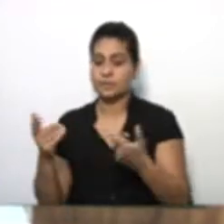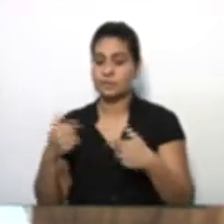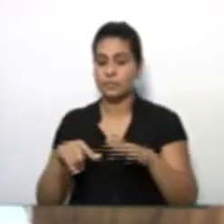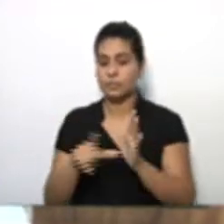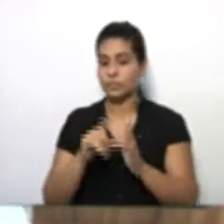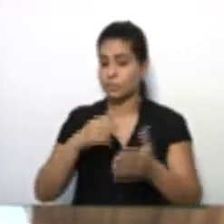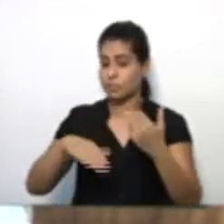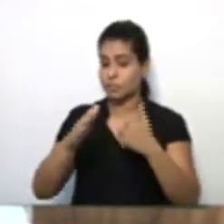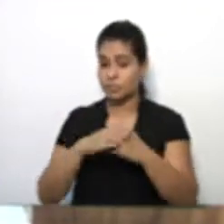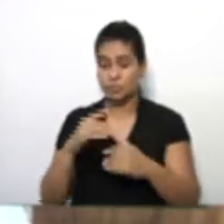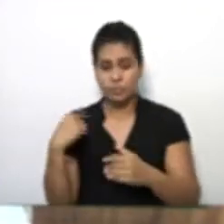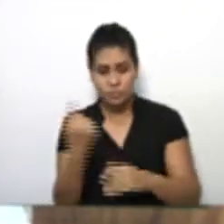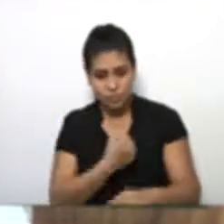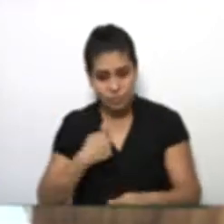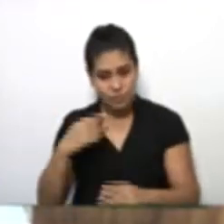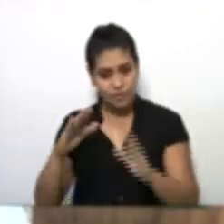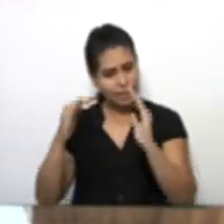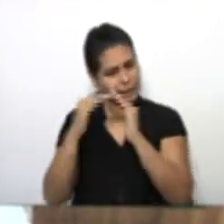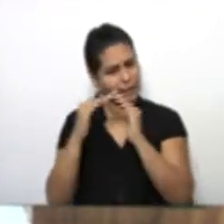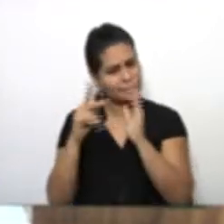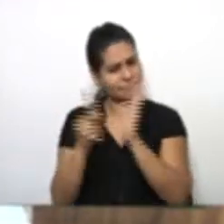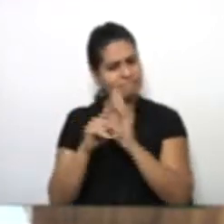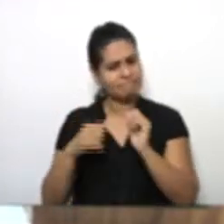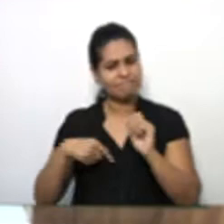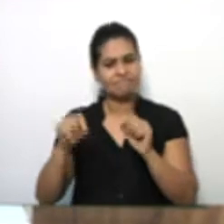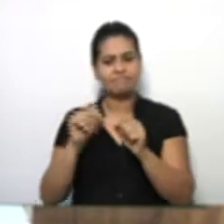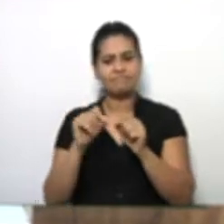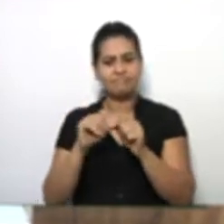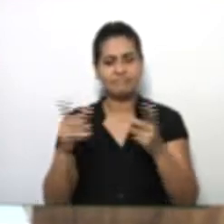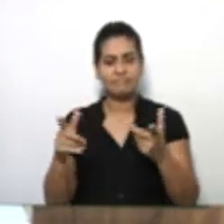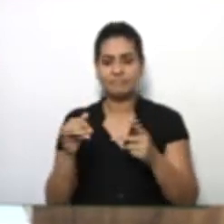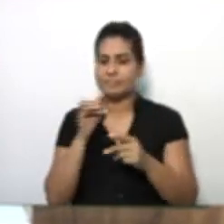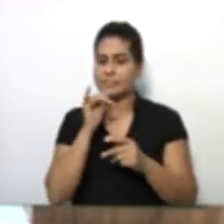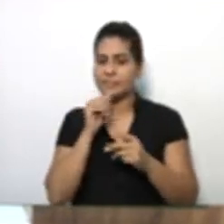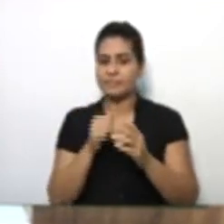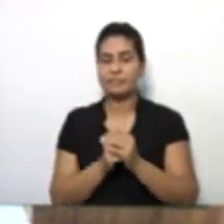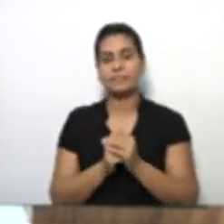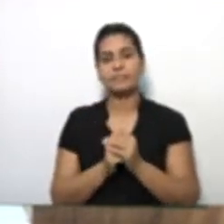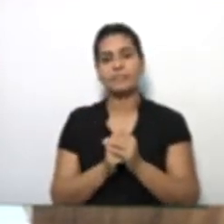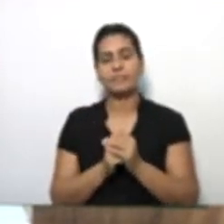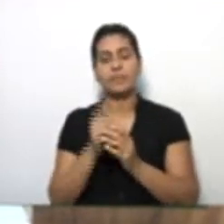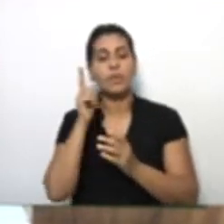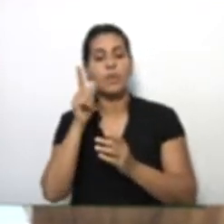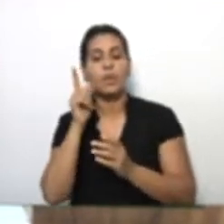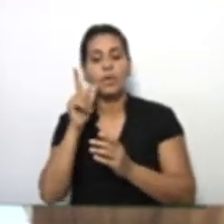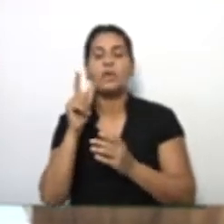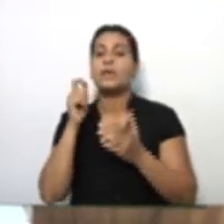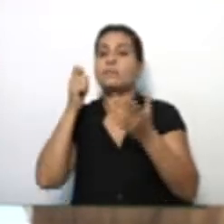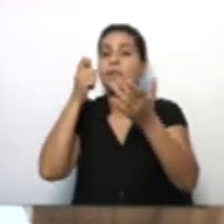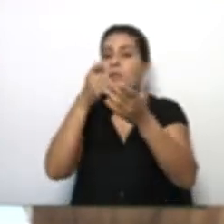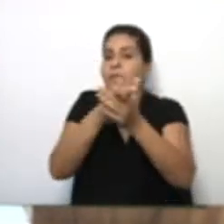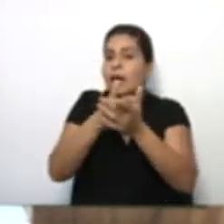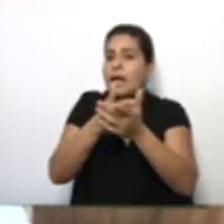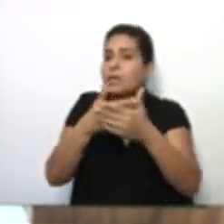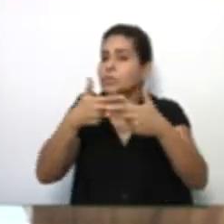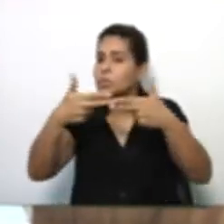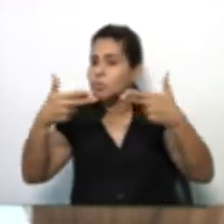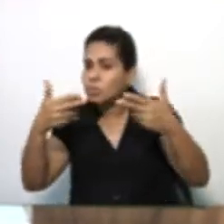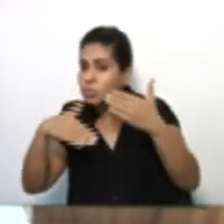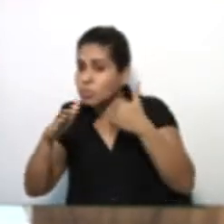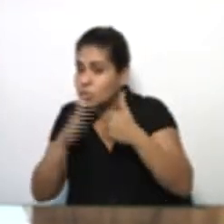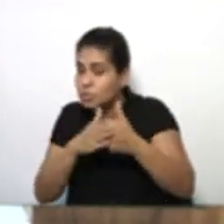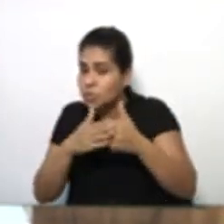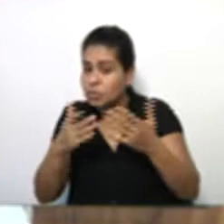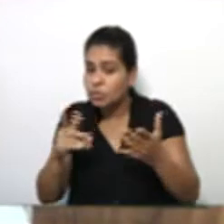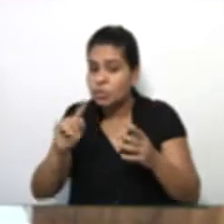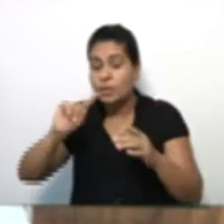Muitos de nós fazemos isso na nossa casa, né, para conseguir honrar todas as nossas despesas e, quem sabe,